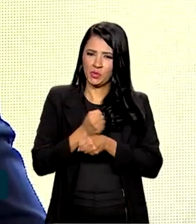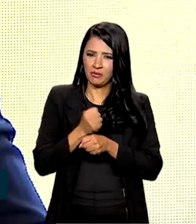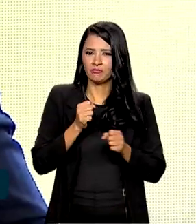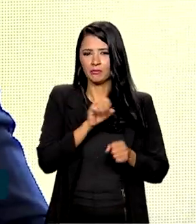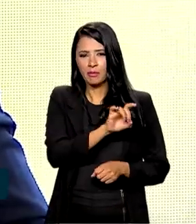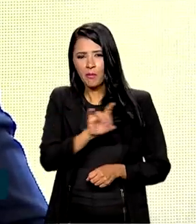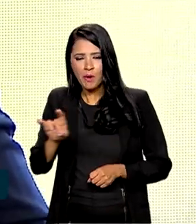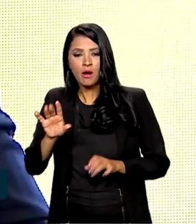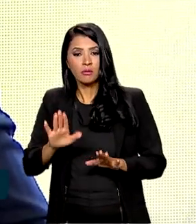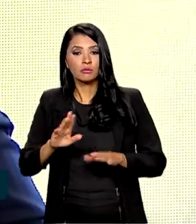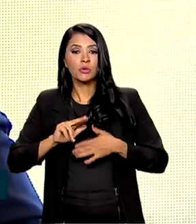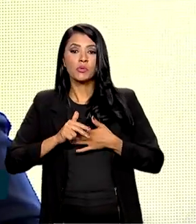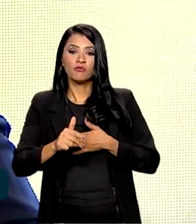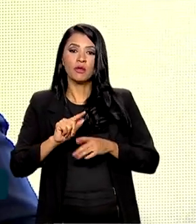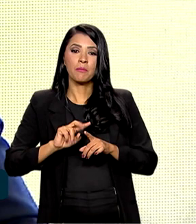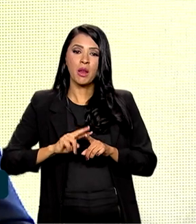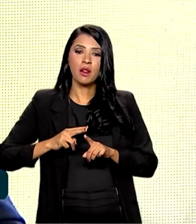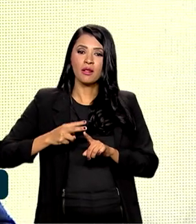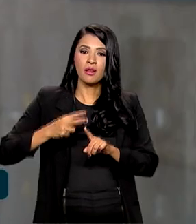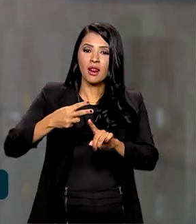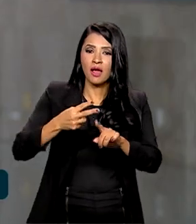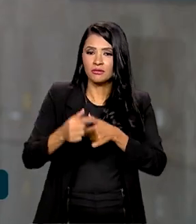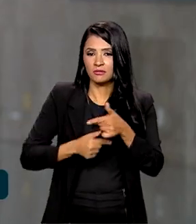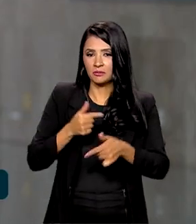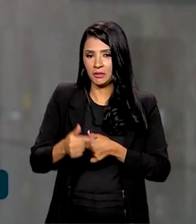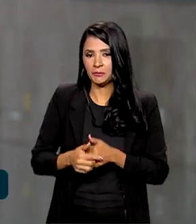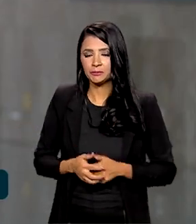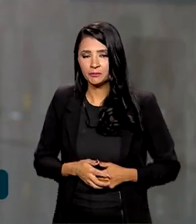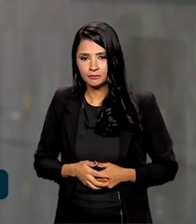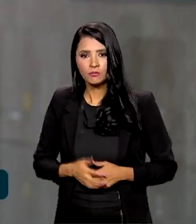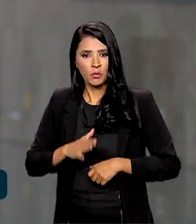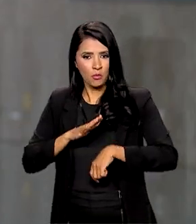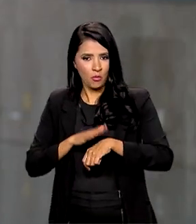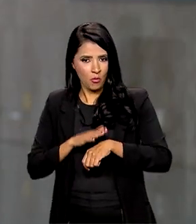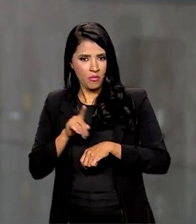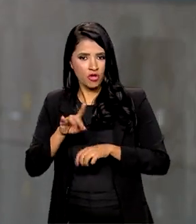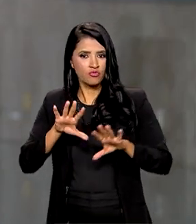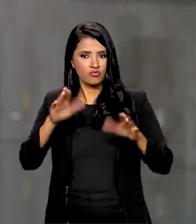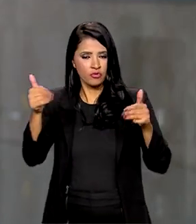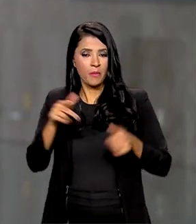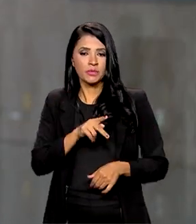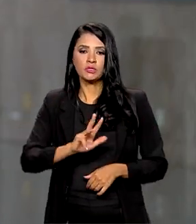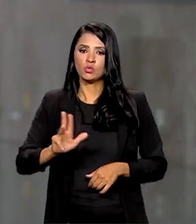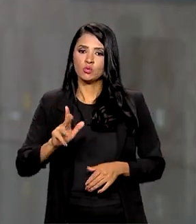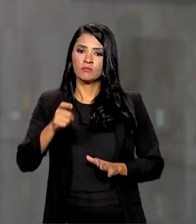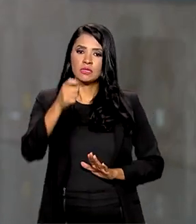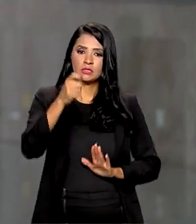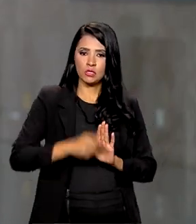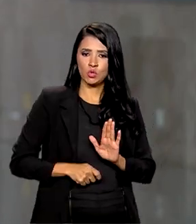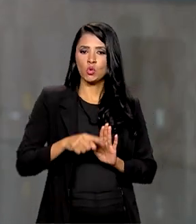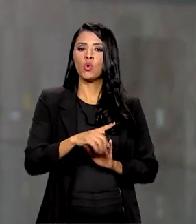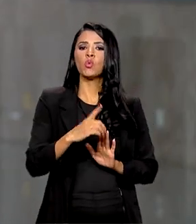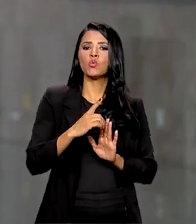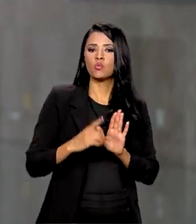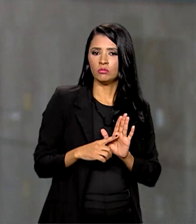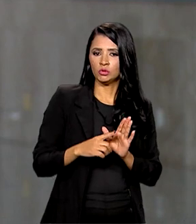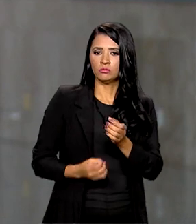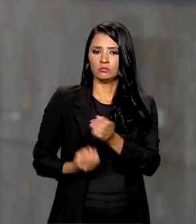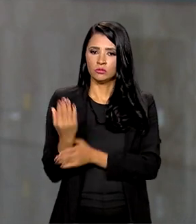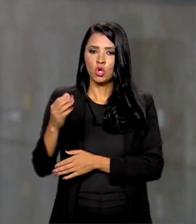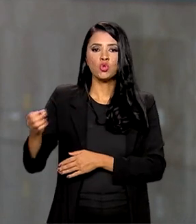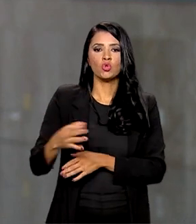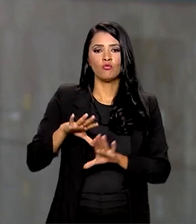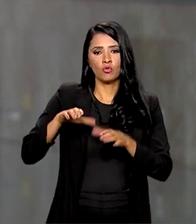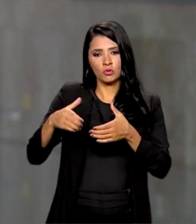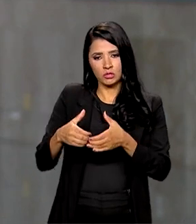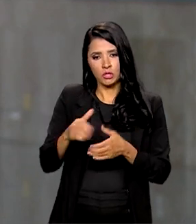consequência, multiplicar os empregos. Durante o evento, o presidente Lula assinou o decreto que instala o novo Conselho